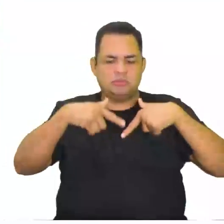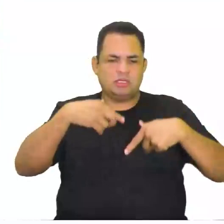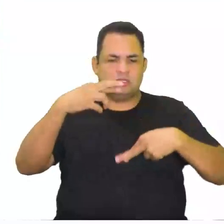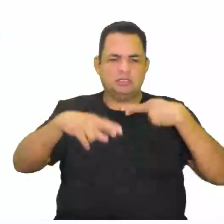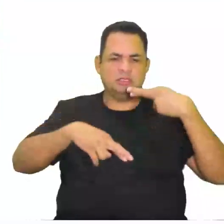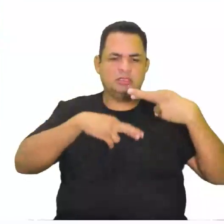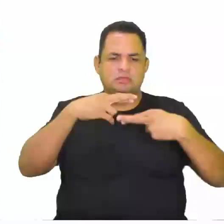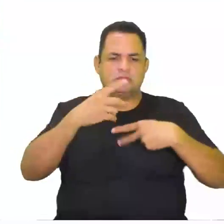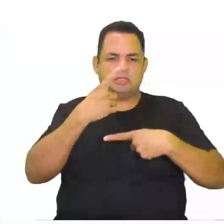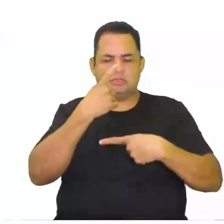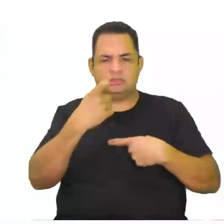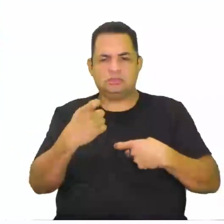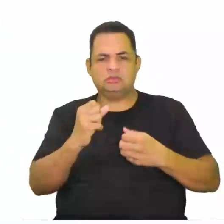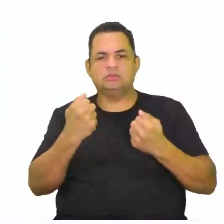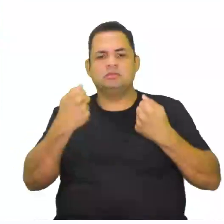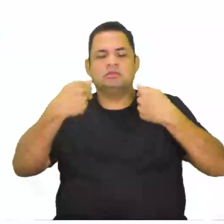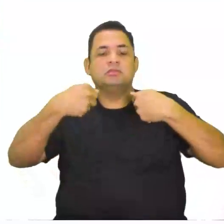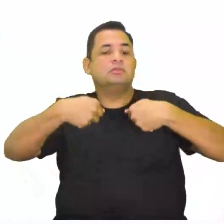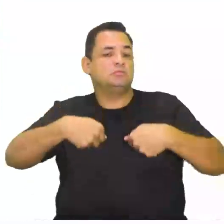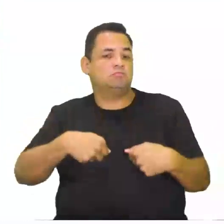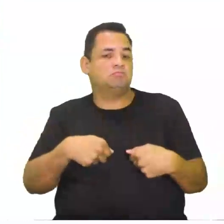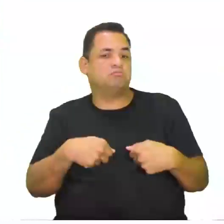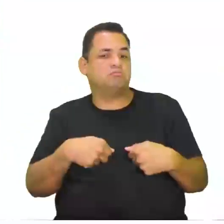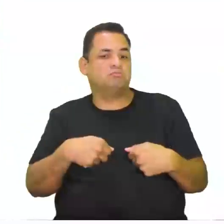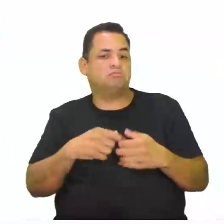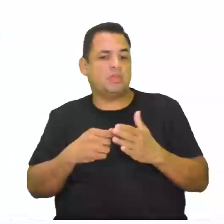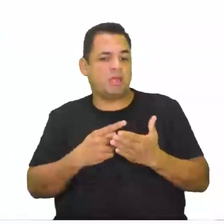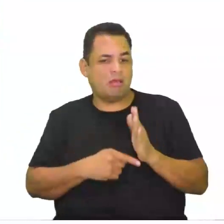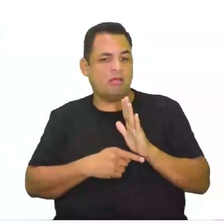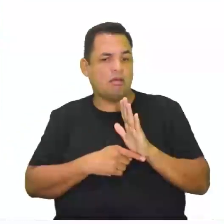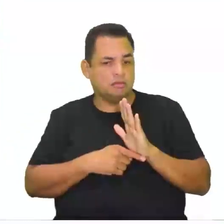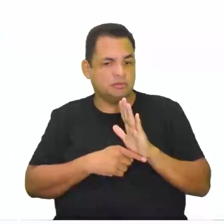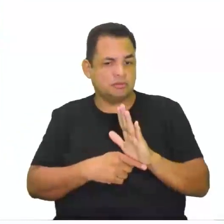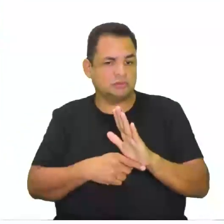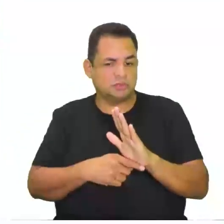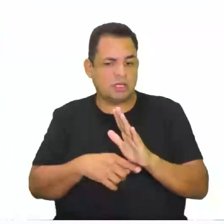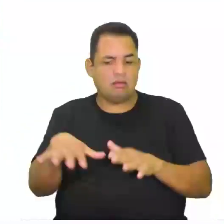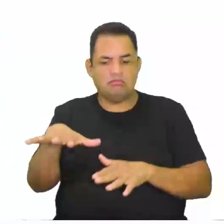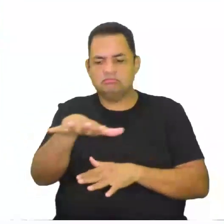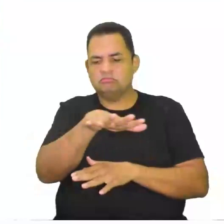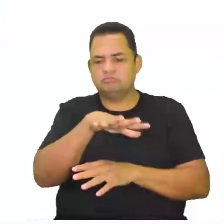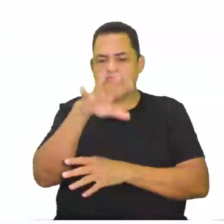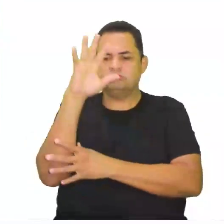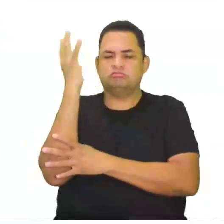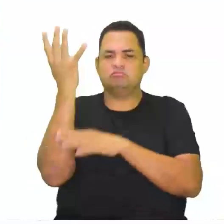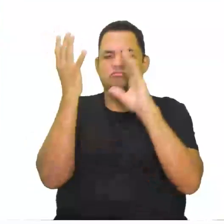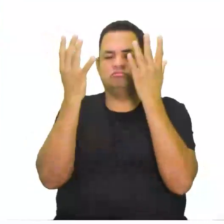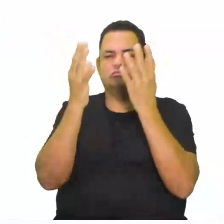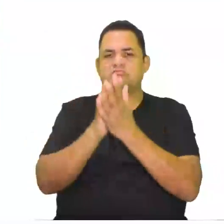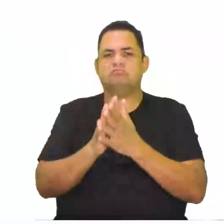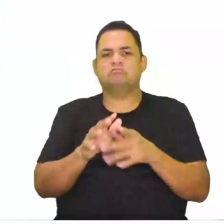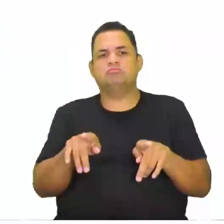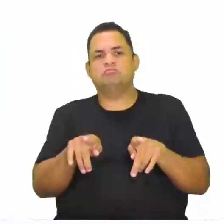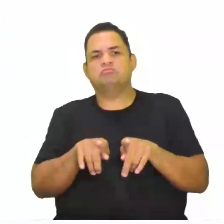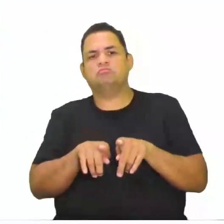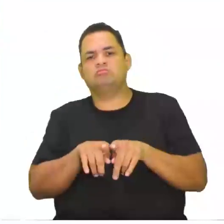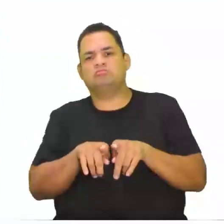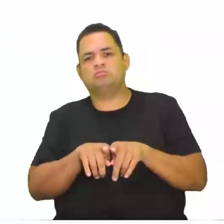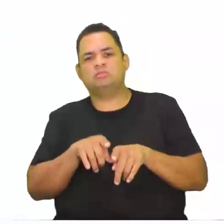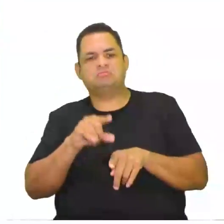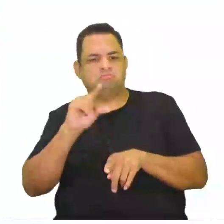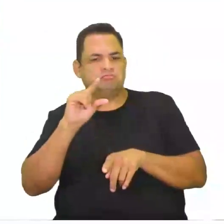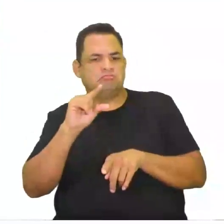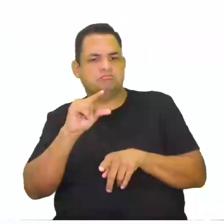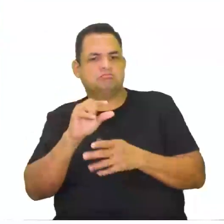reciclagem de lixo, você pode, além de tudo, ajudar o meio ambiente e, em algumas situações ainda, tirar um troquinho,